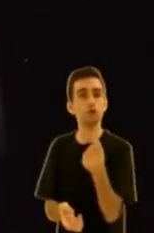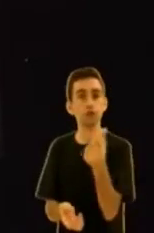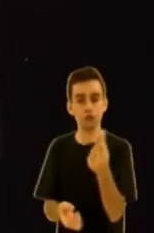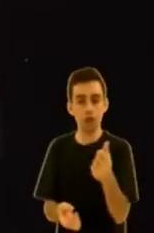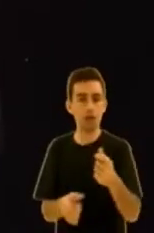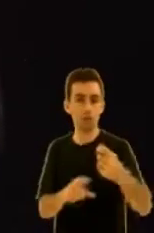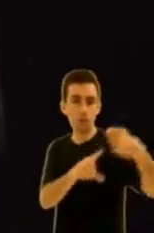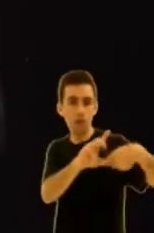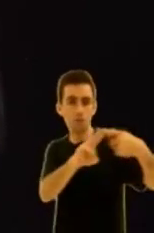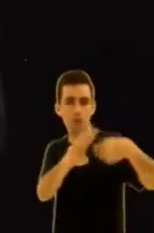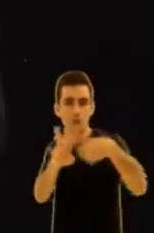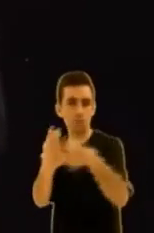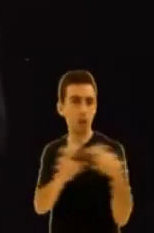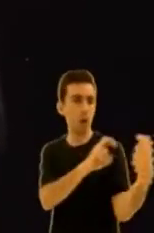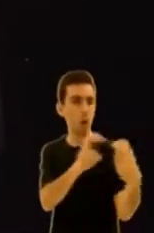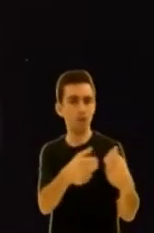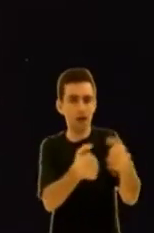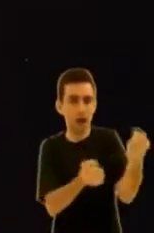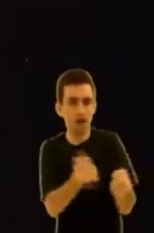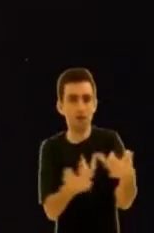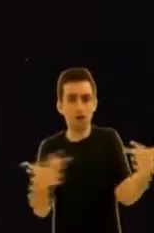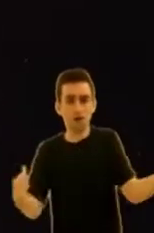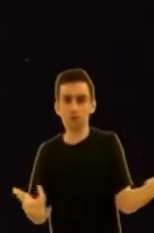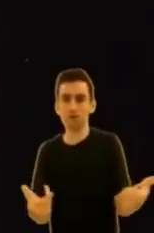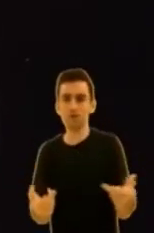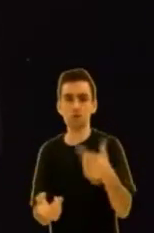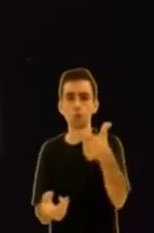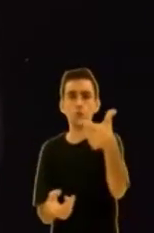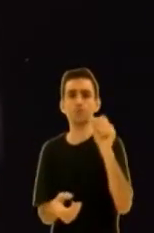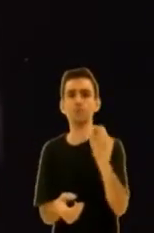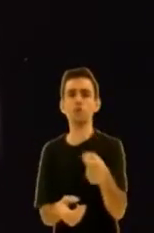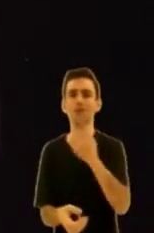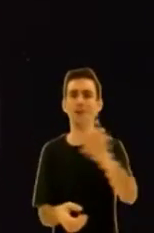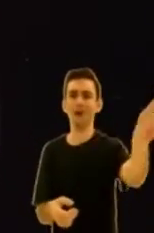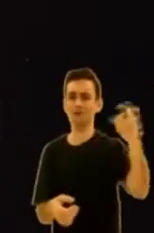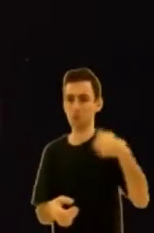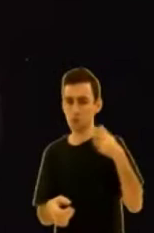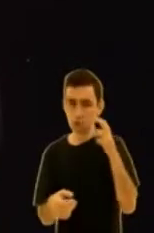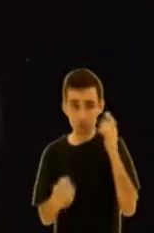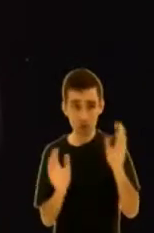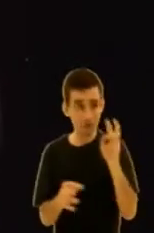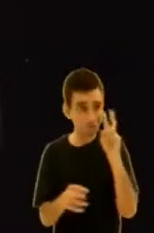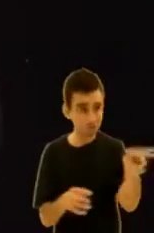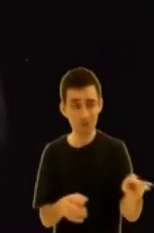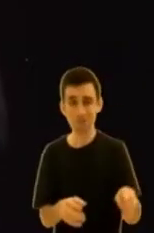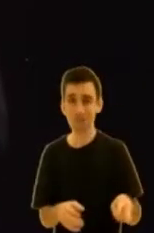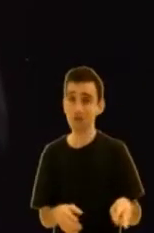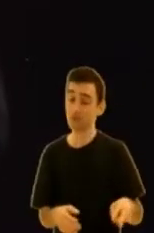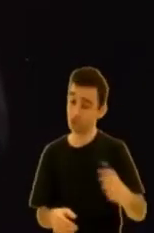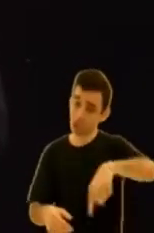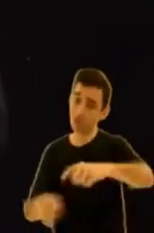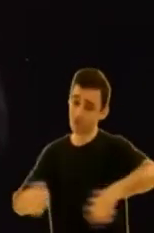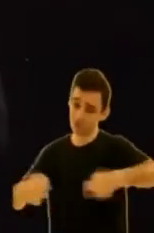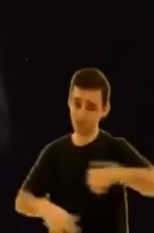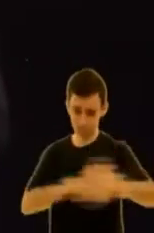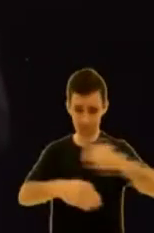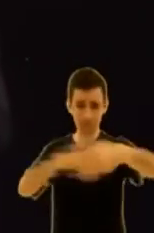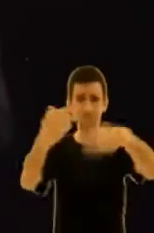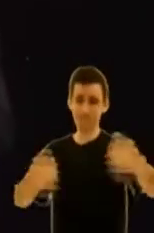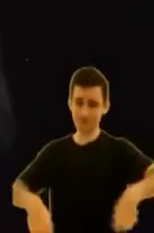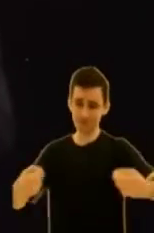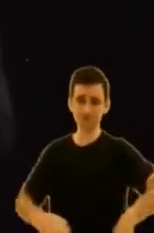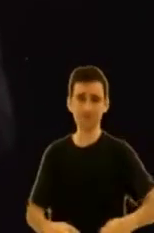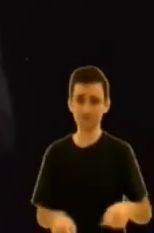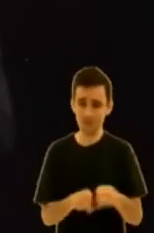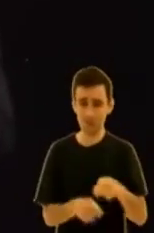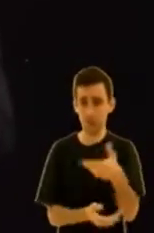mês. Ora, nós precisamos melhorar o custeio, mas precisamos melhorar a qualidade do atendimento. E isso se faz também